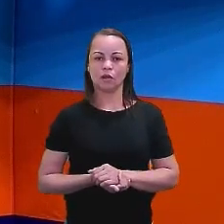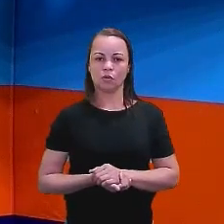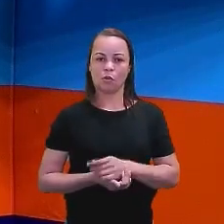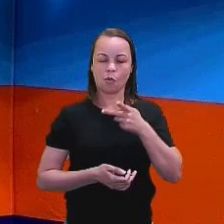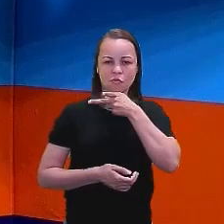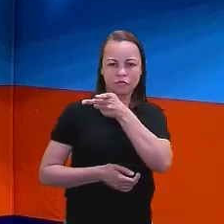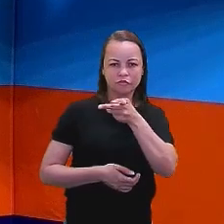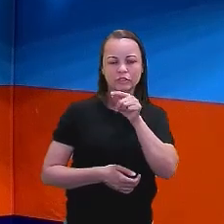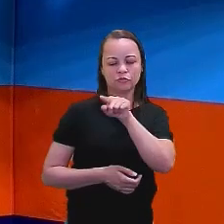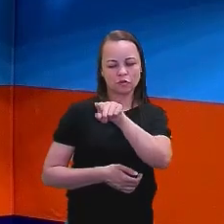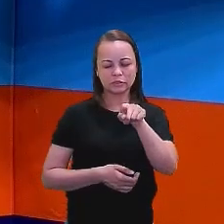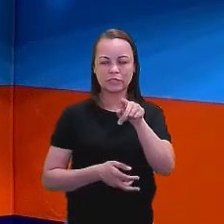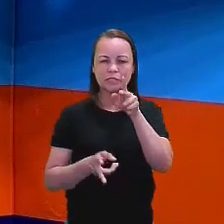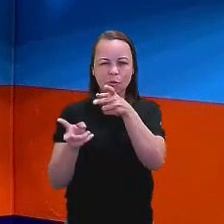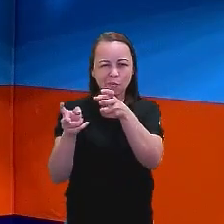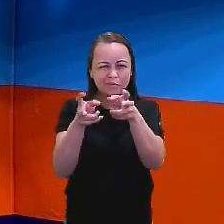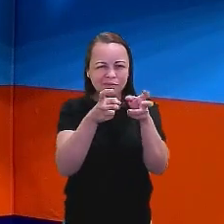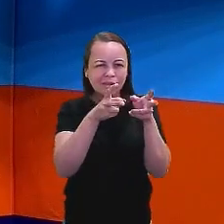olharem e